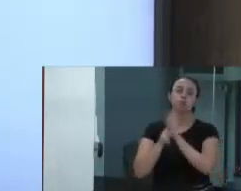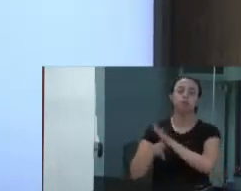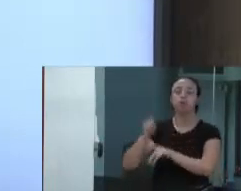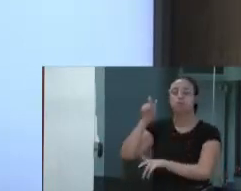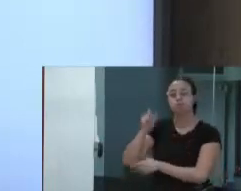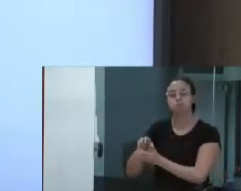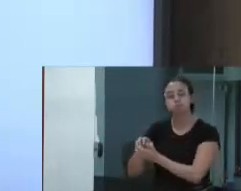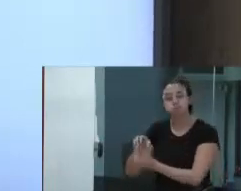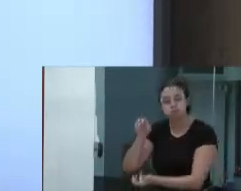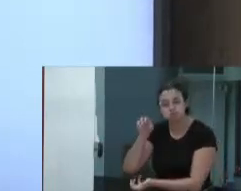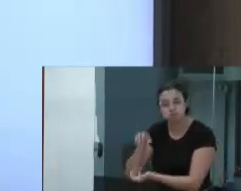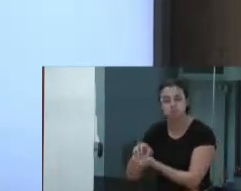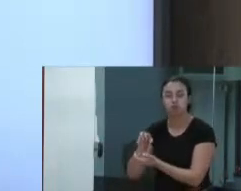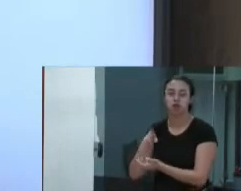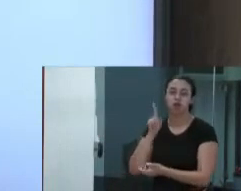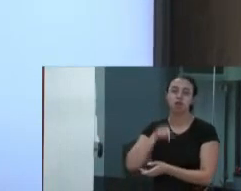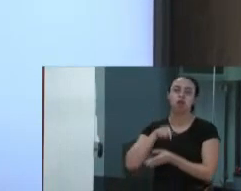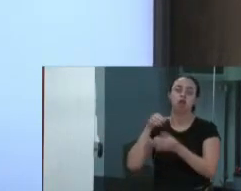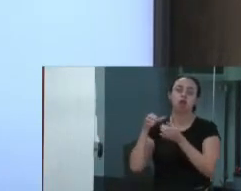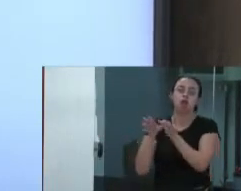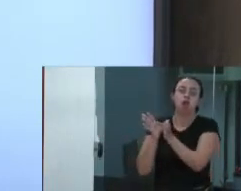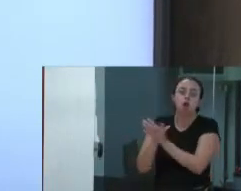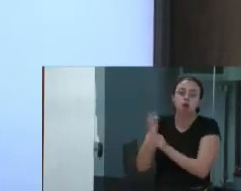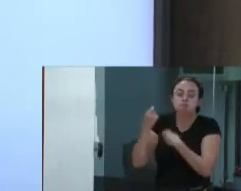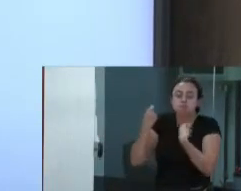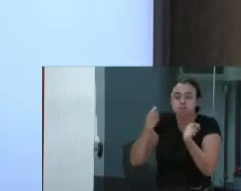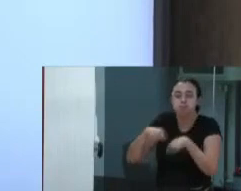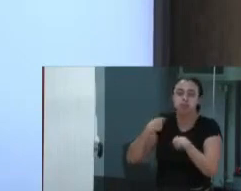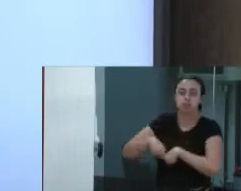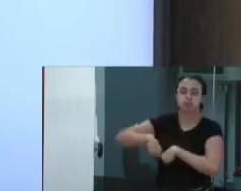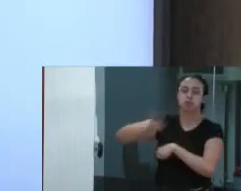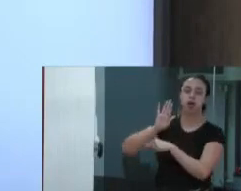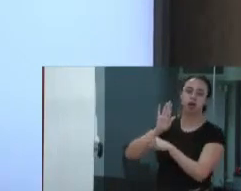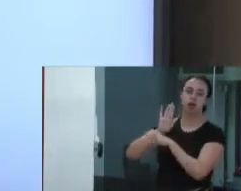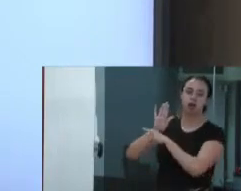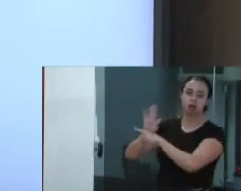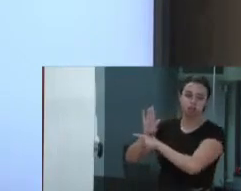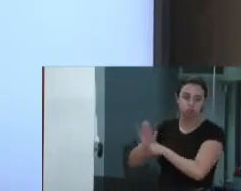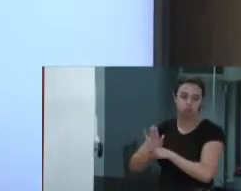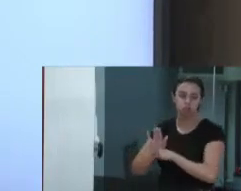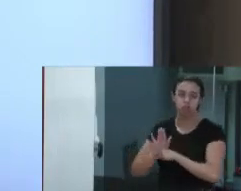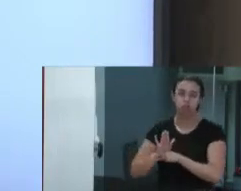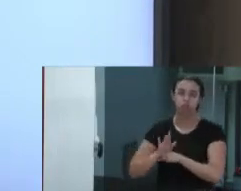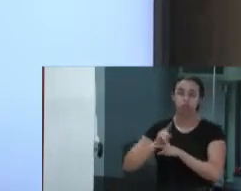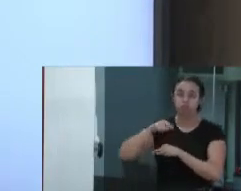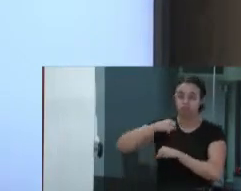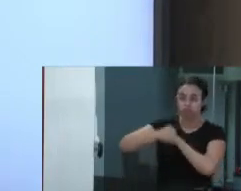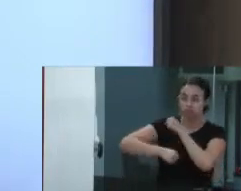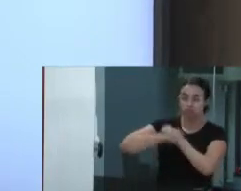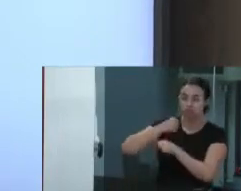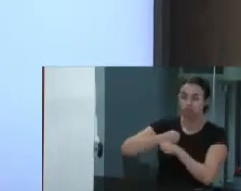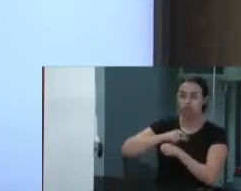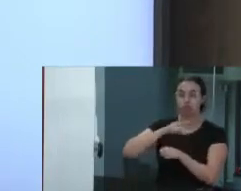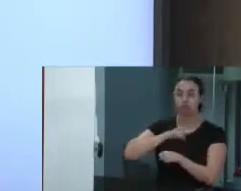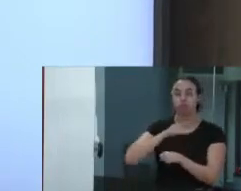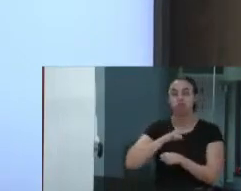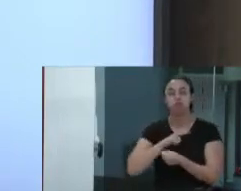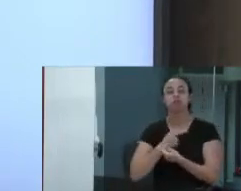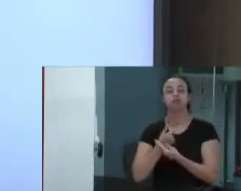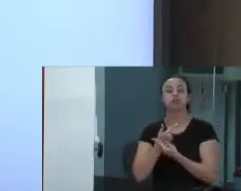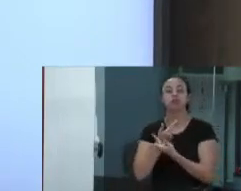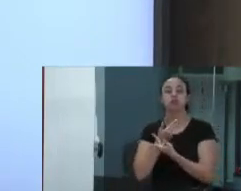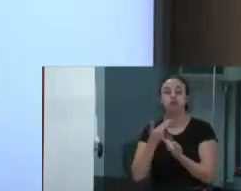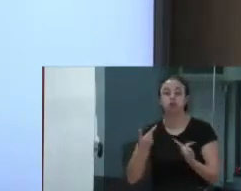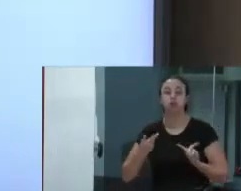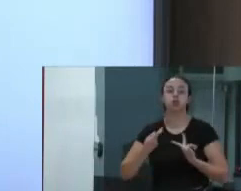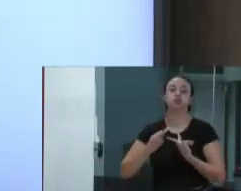são conselhos que precisam de mais suporte, né? Então, a gente teve aí, ao longo desse ano, o chamamento público, edição, né,